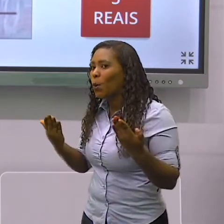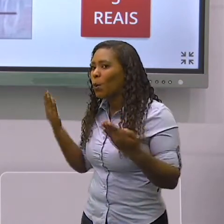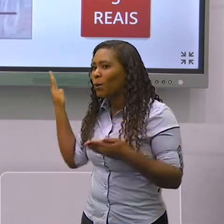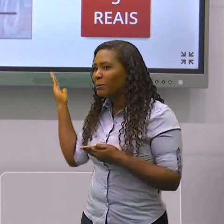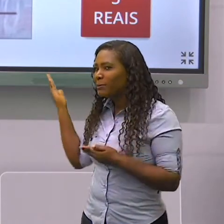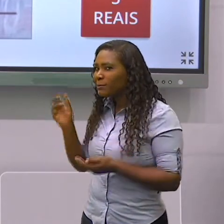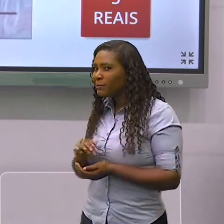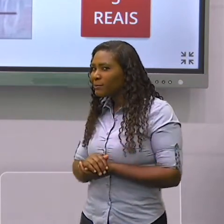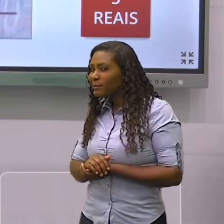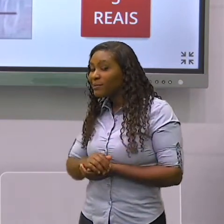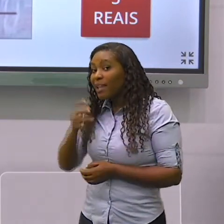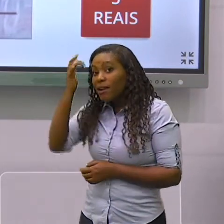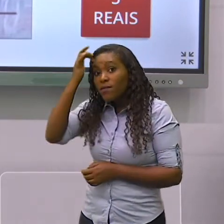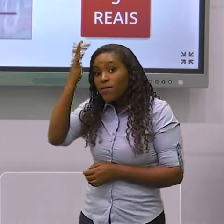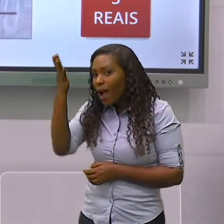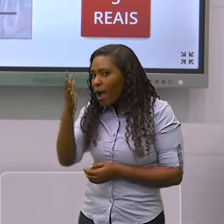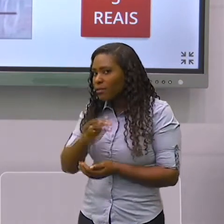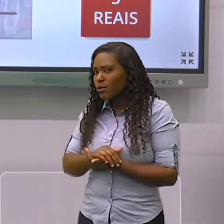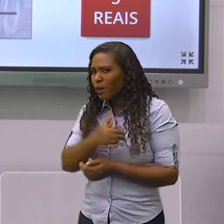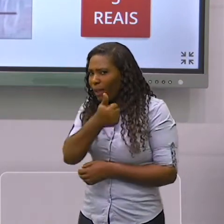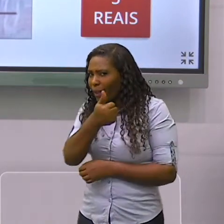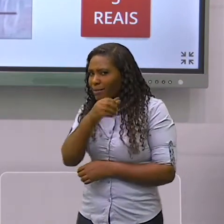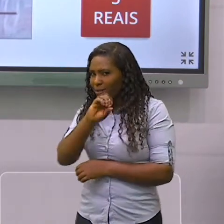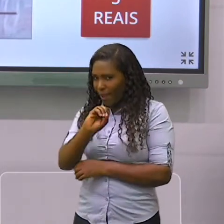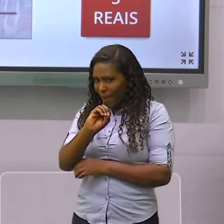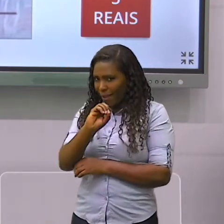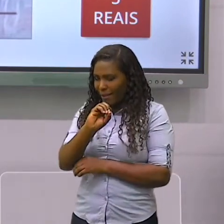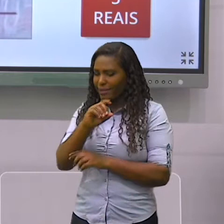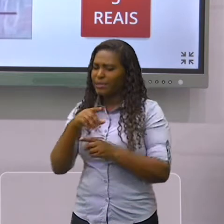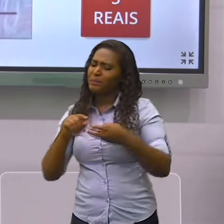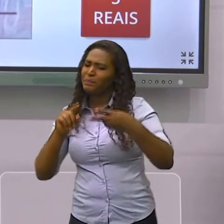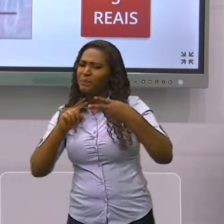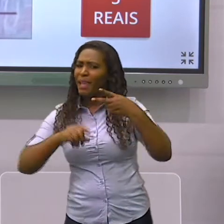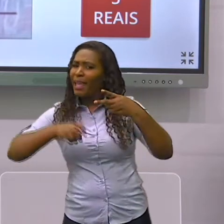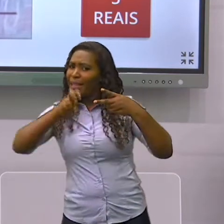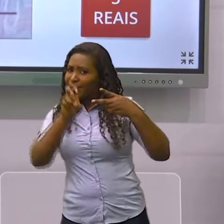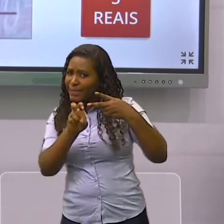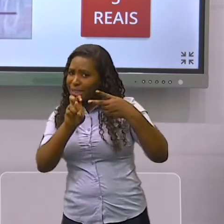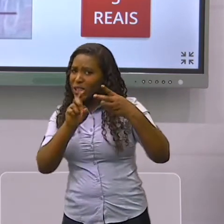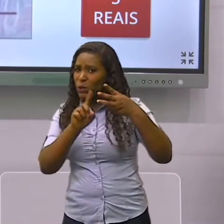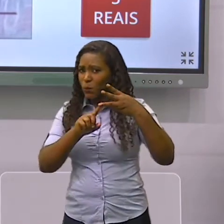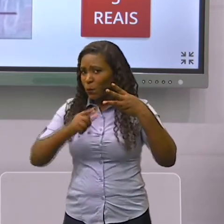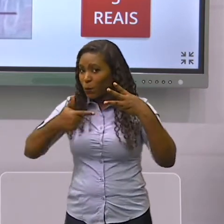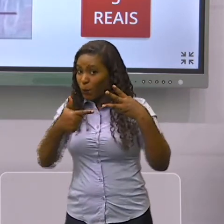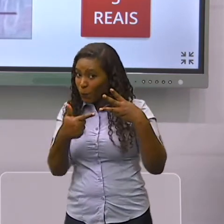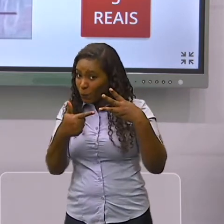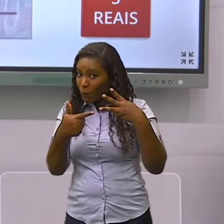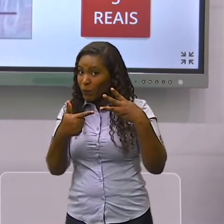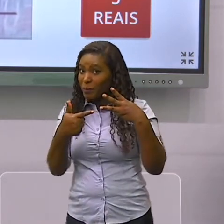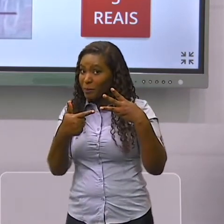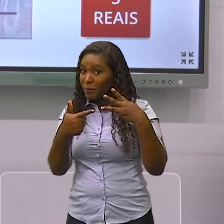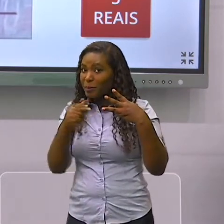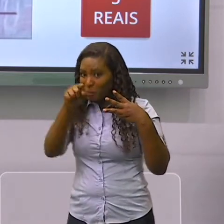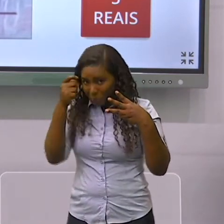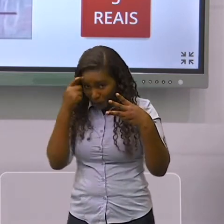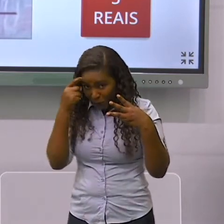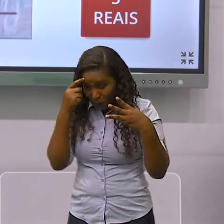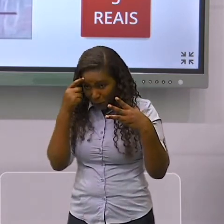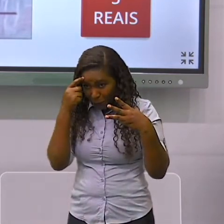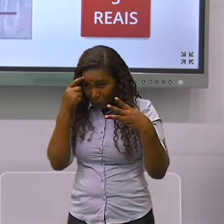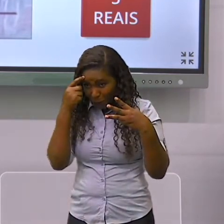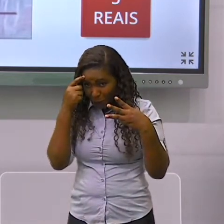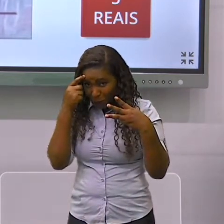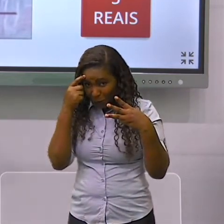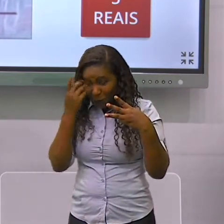nota? R$10, R$2 ou R$5? Pensaram?